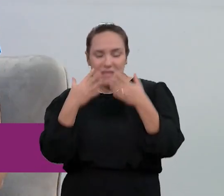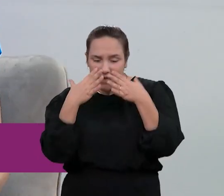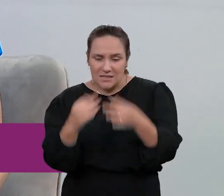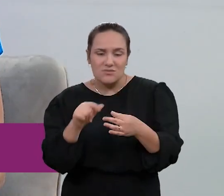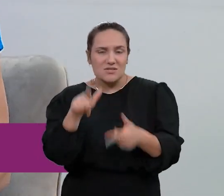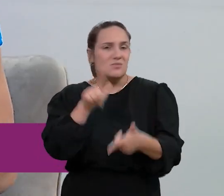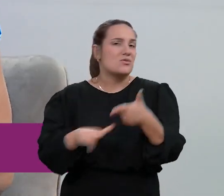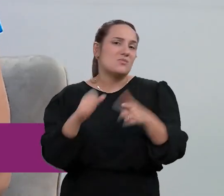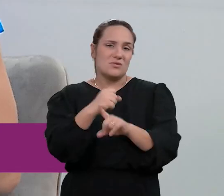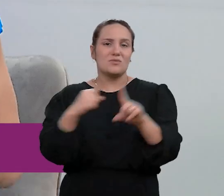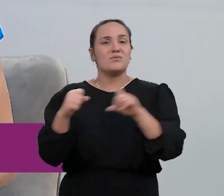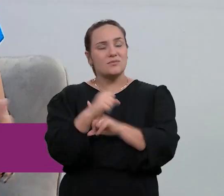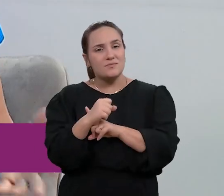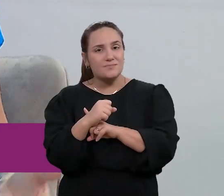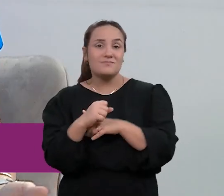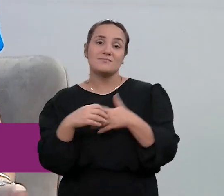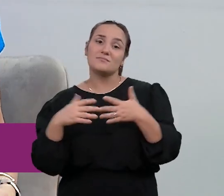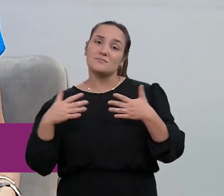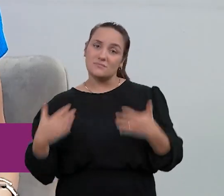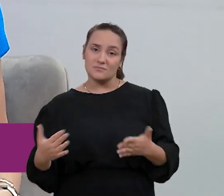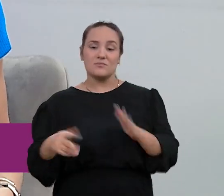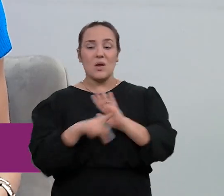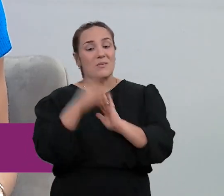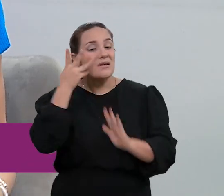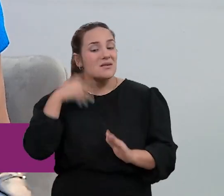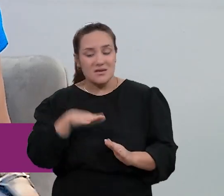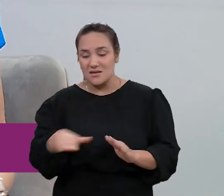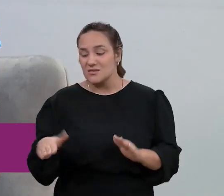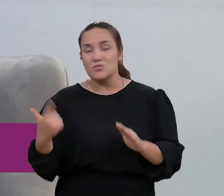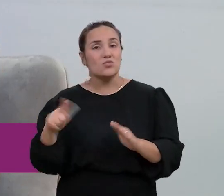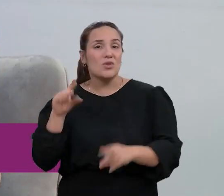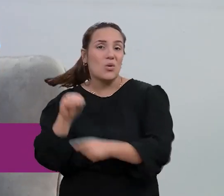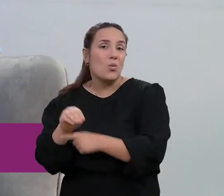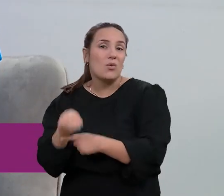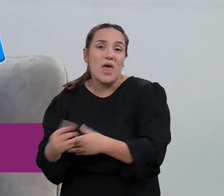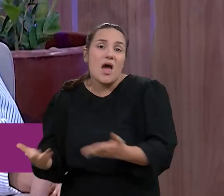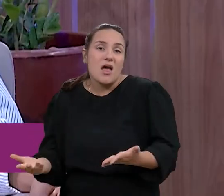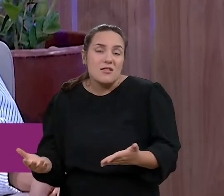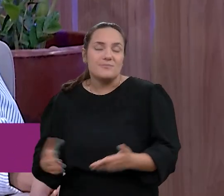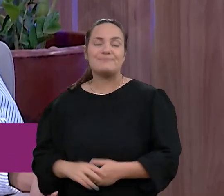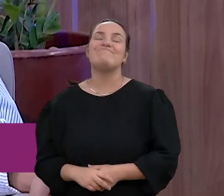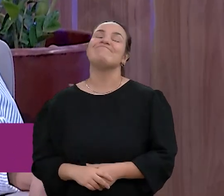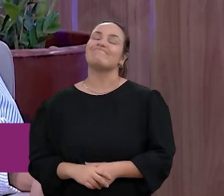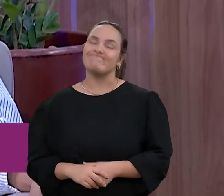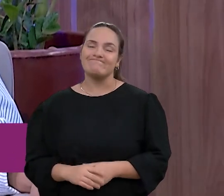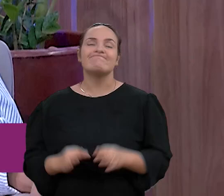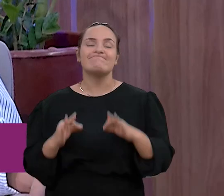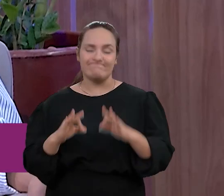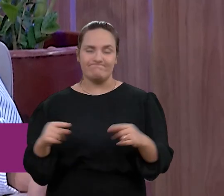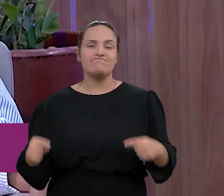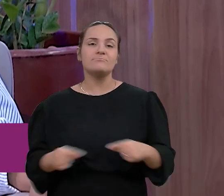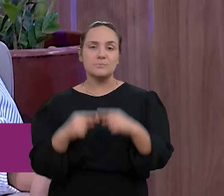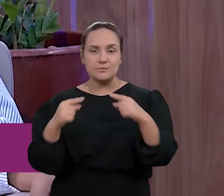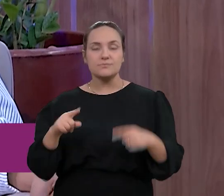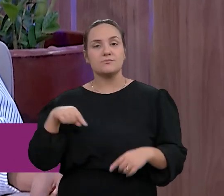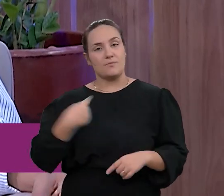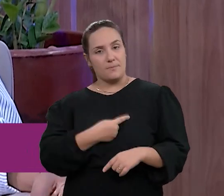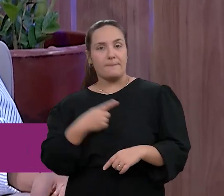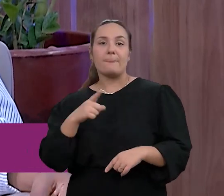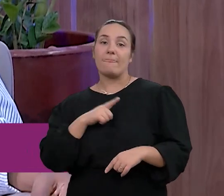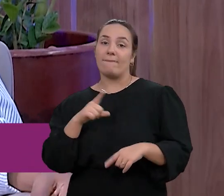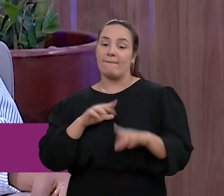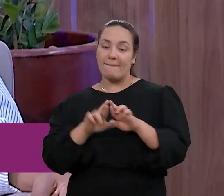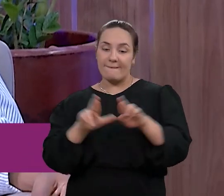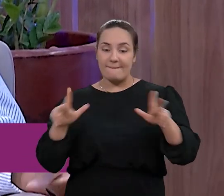esses problemas sociais Associados a esses menores que ficam sem seus cuidadores exato É nós temos